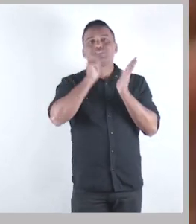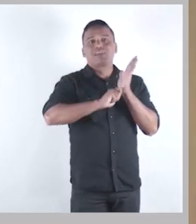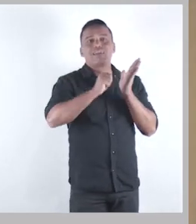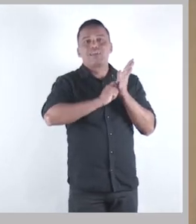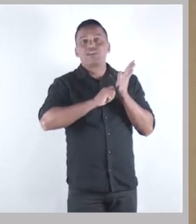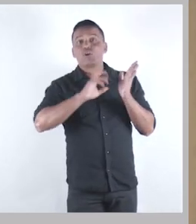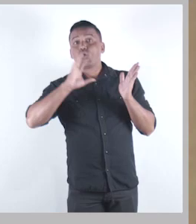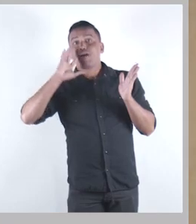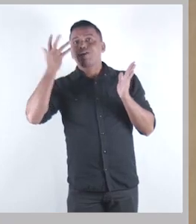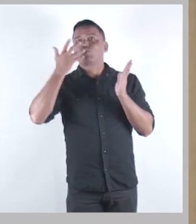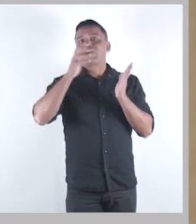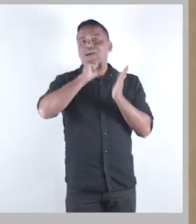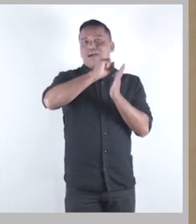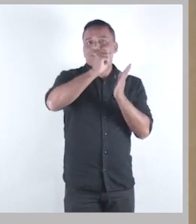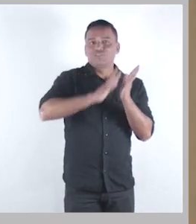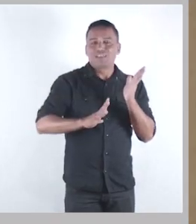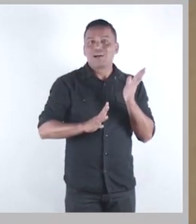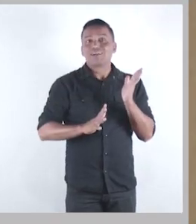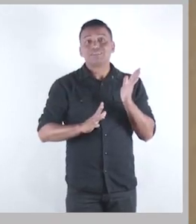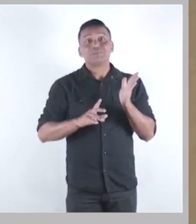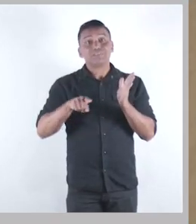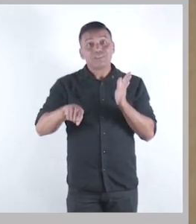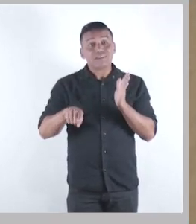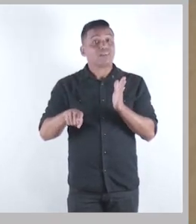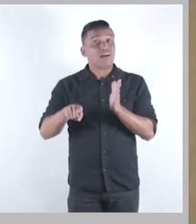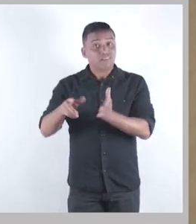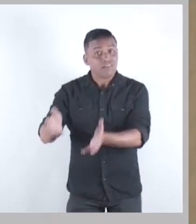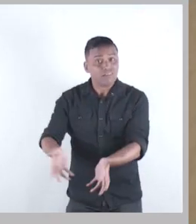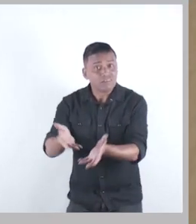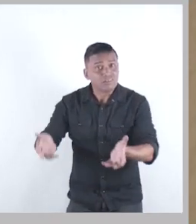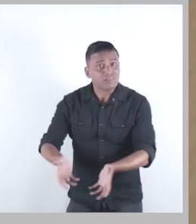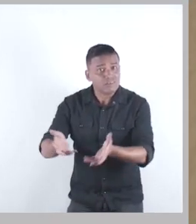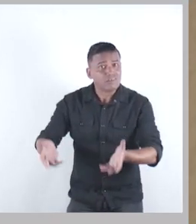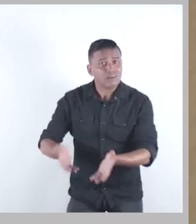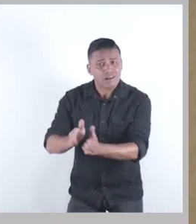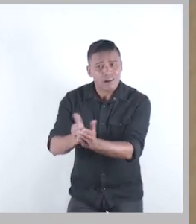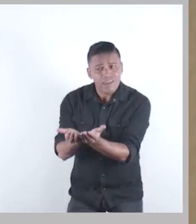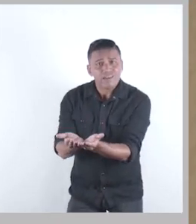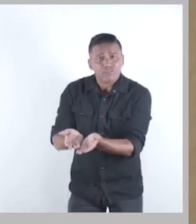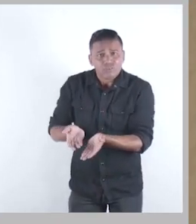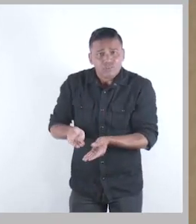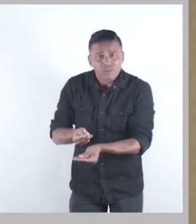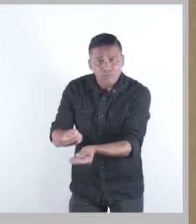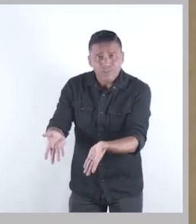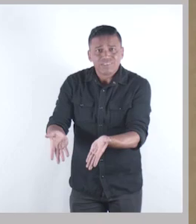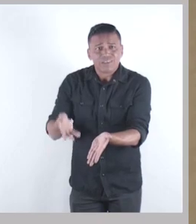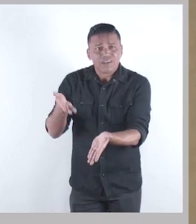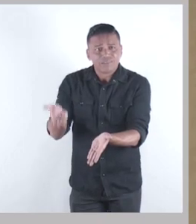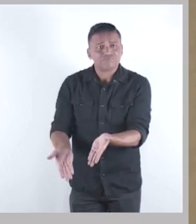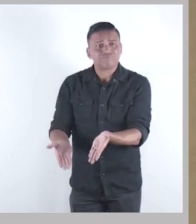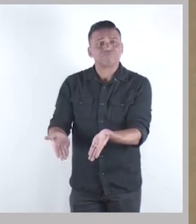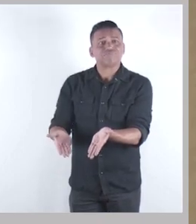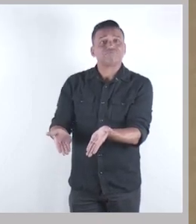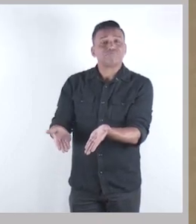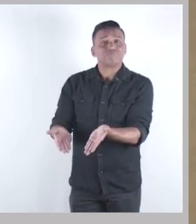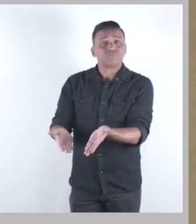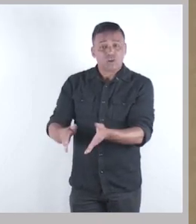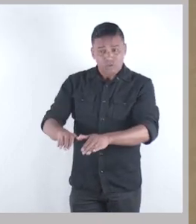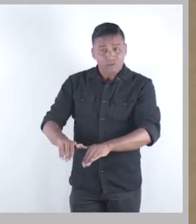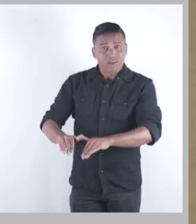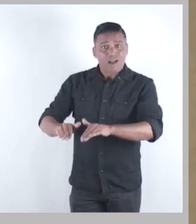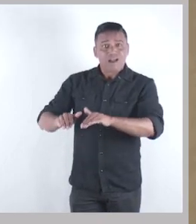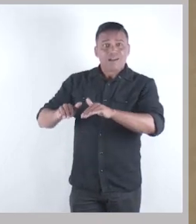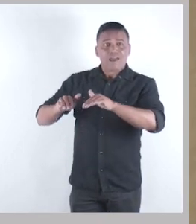exercícios, você tem que expor essa criança, obviamente, ao livro o mais cedo possível. Não é por acaso que as creches,